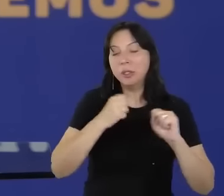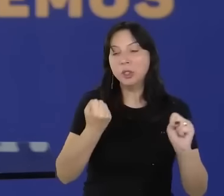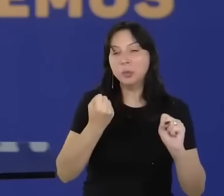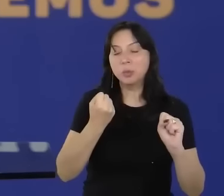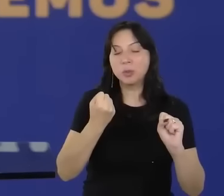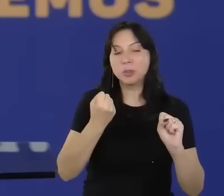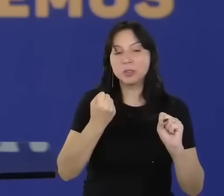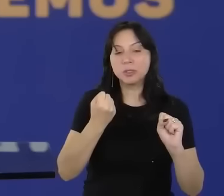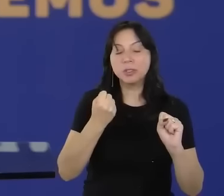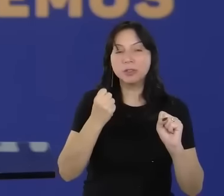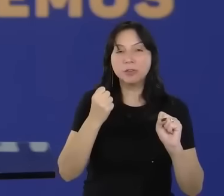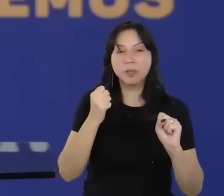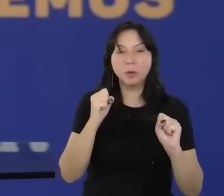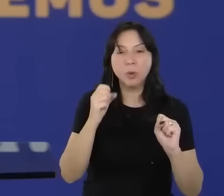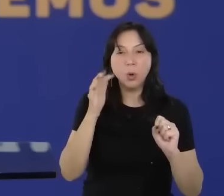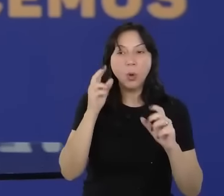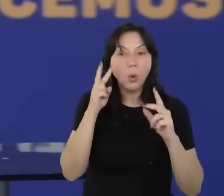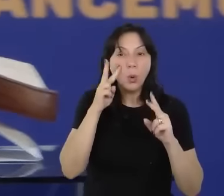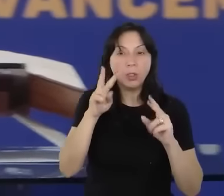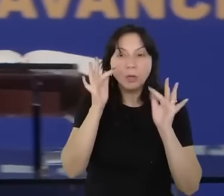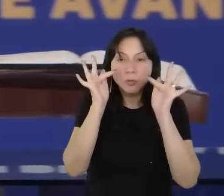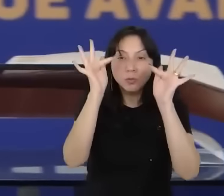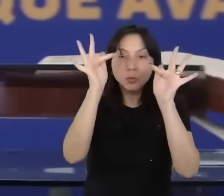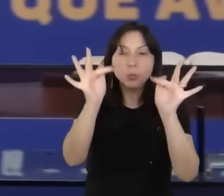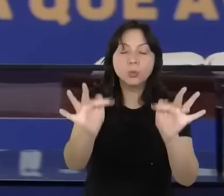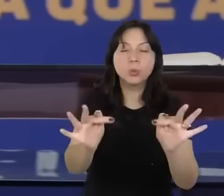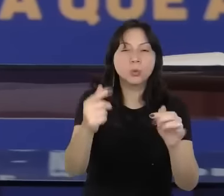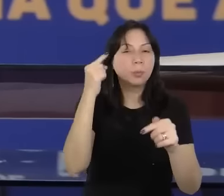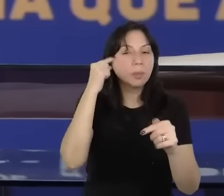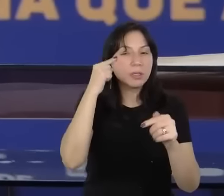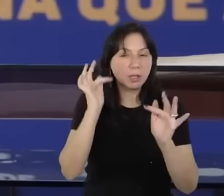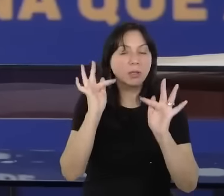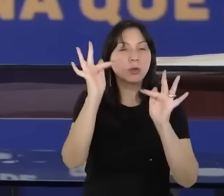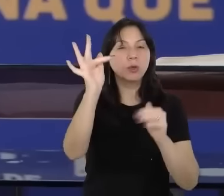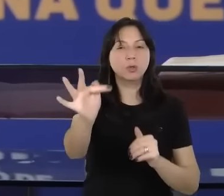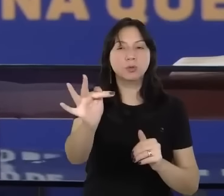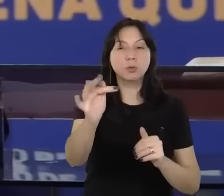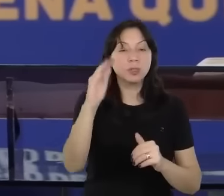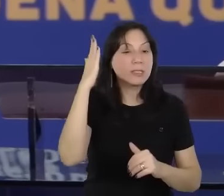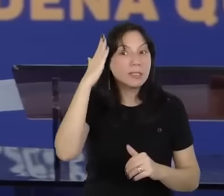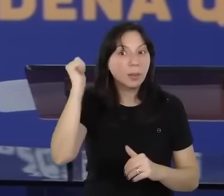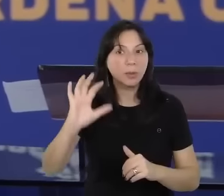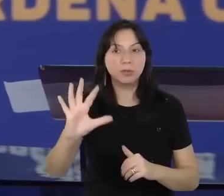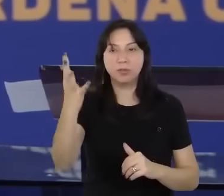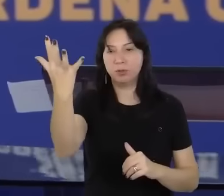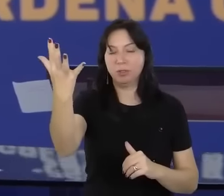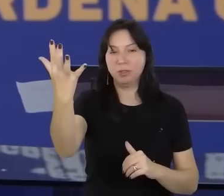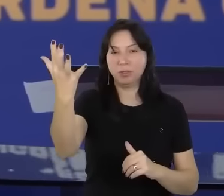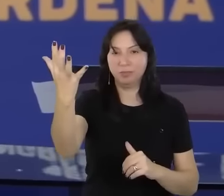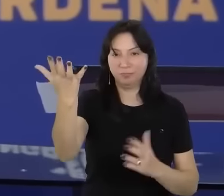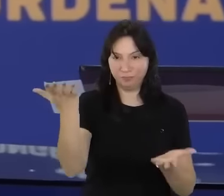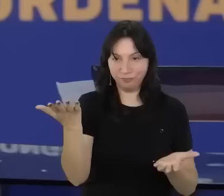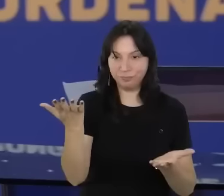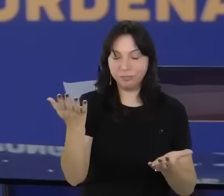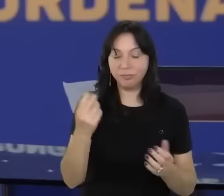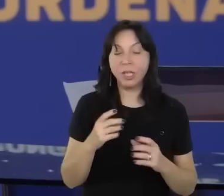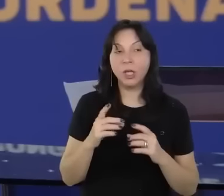notem comigo uma coisa a motivação dos discípulos era sair de